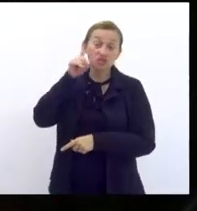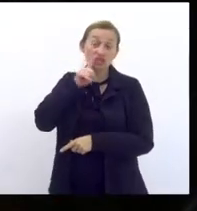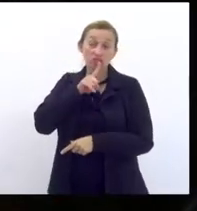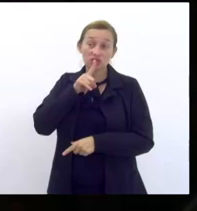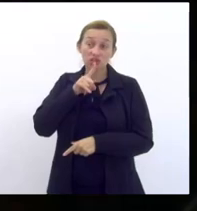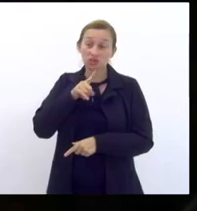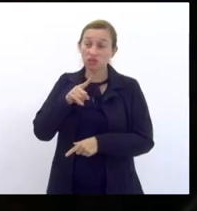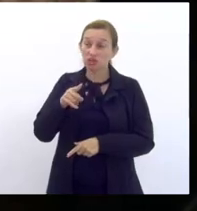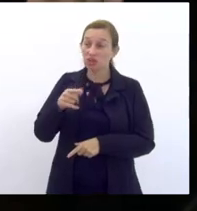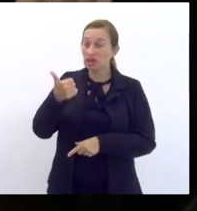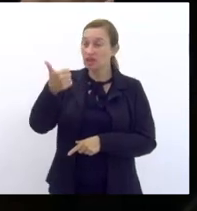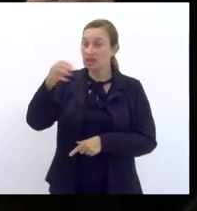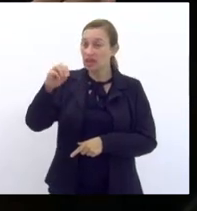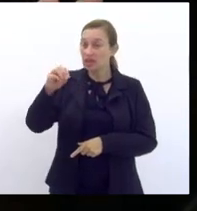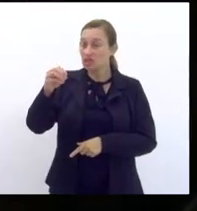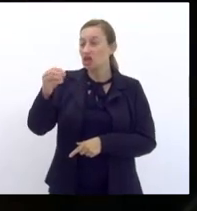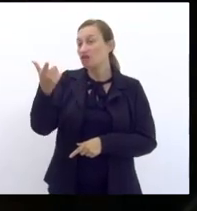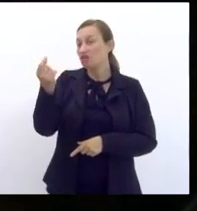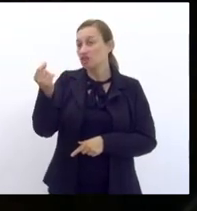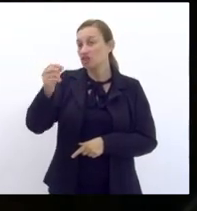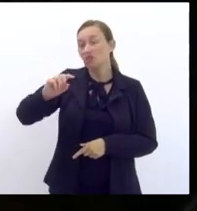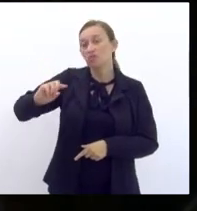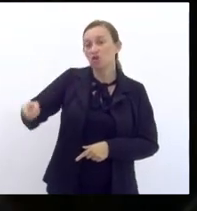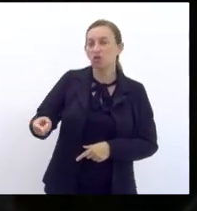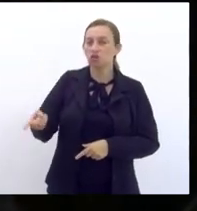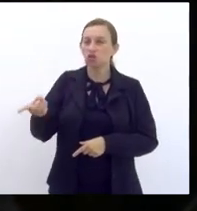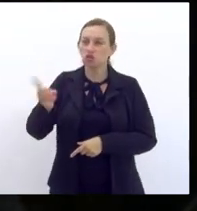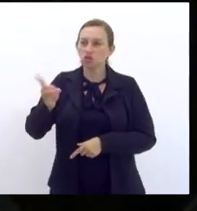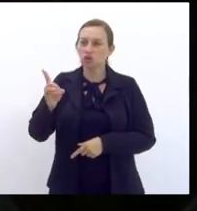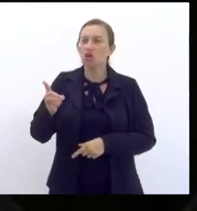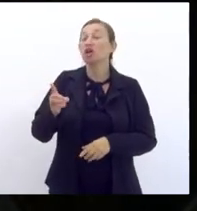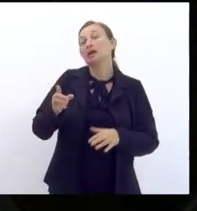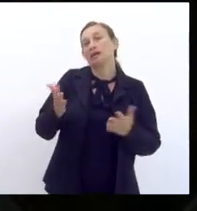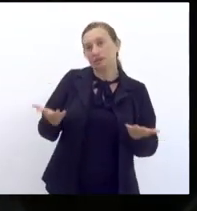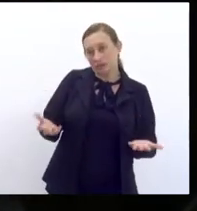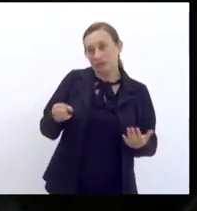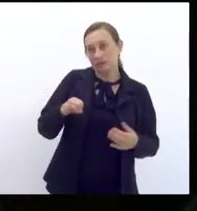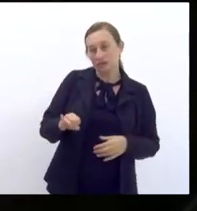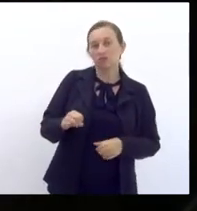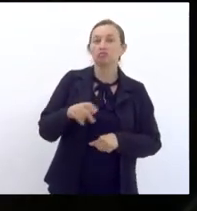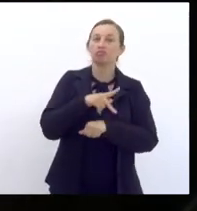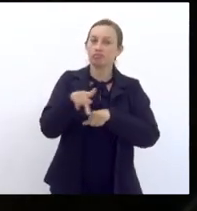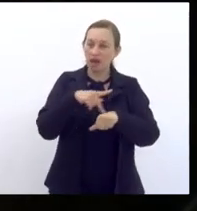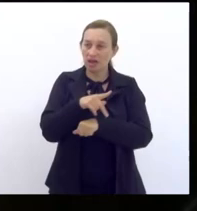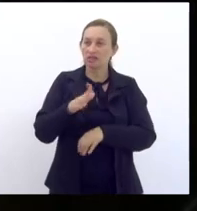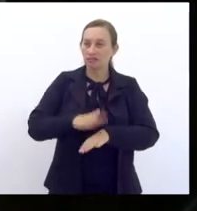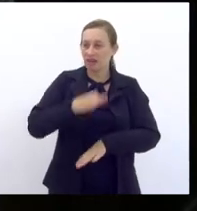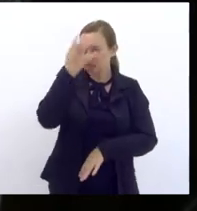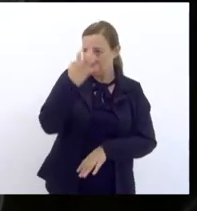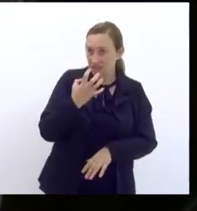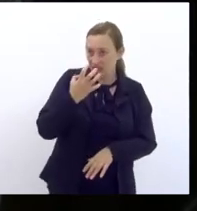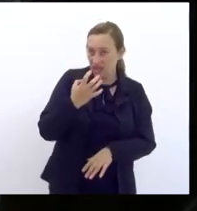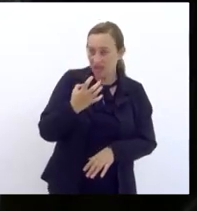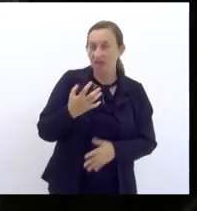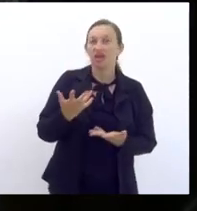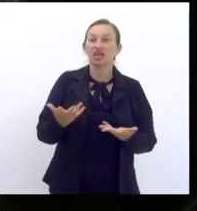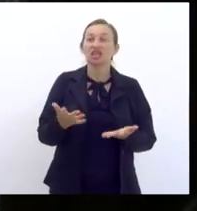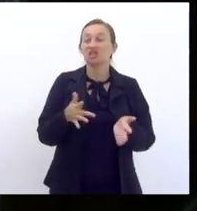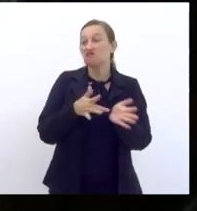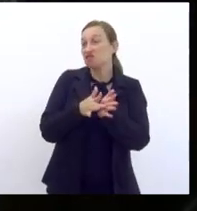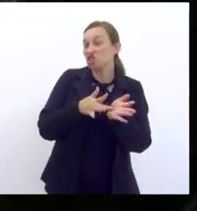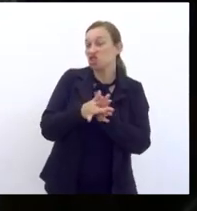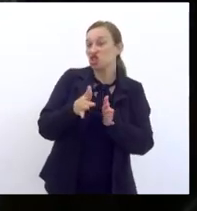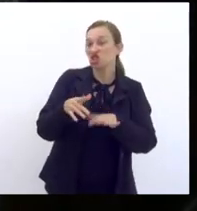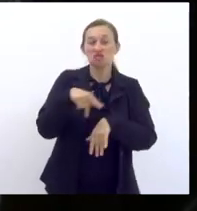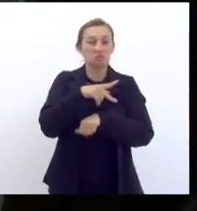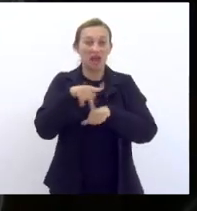10 milhões de dólares 20 milhões ele resolve o assunto se fosse um país mais sério e o Brasil tem que deixar de ser um país faz de conta tem